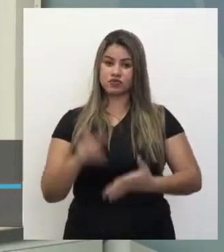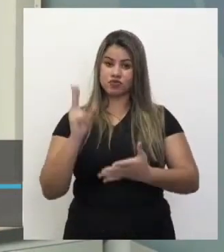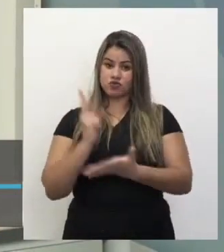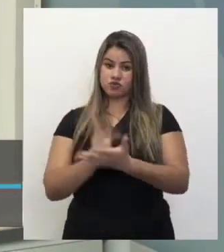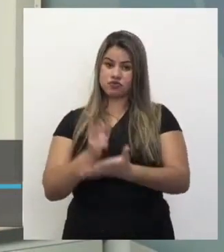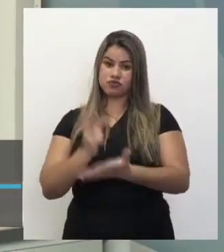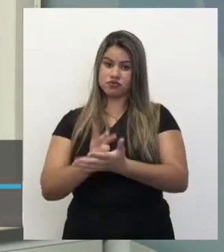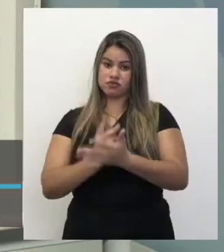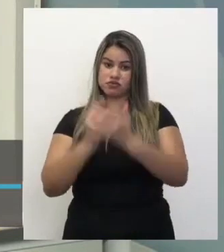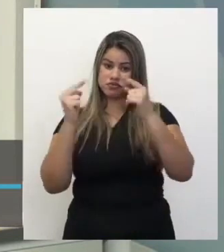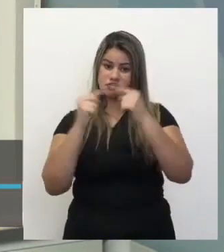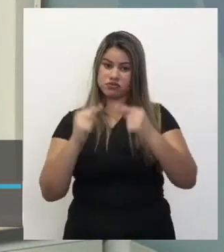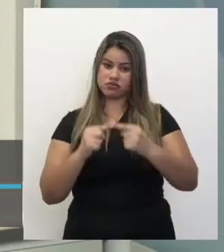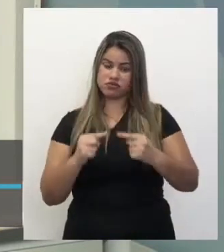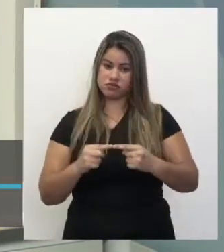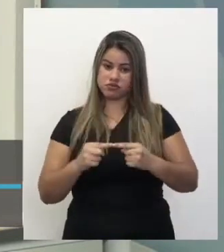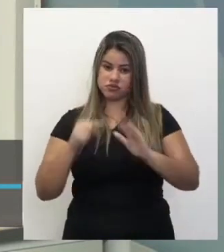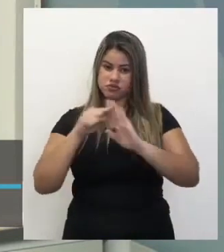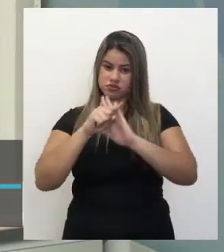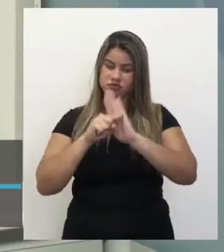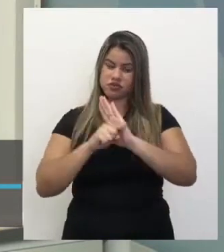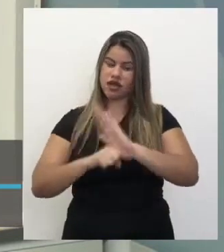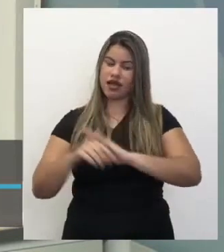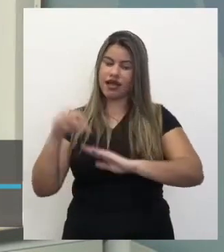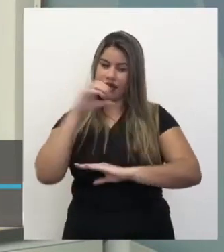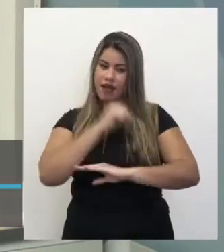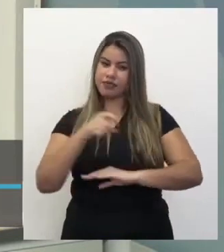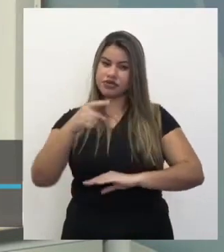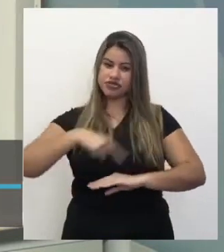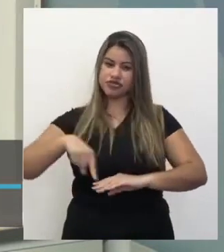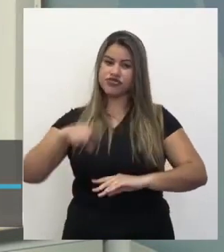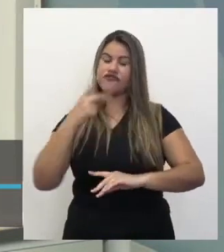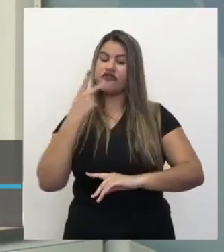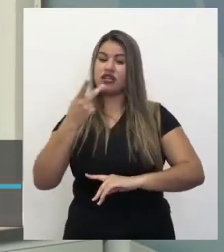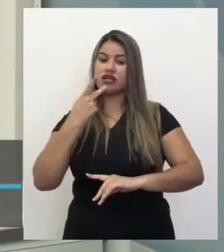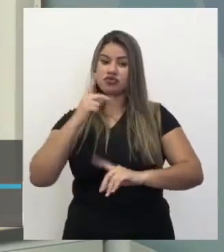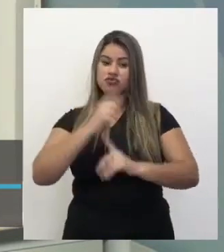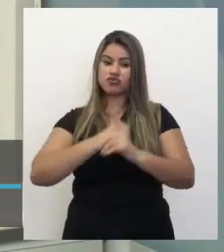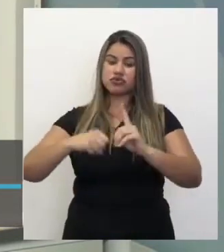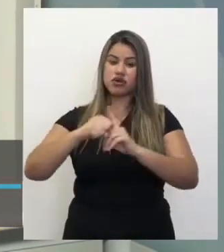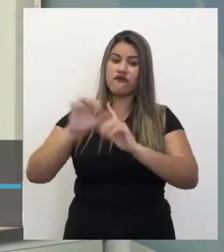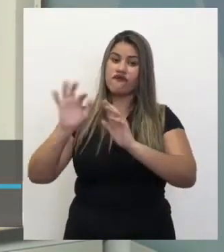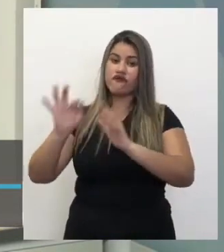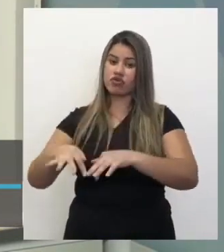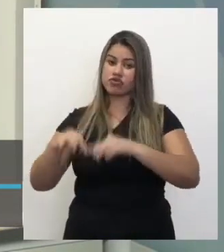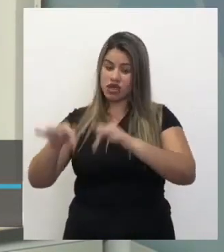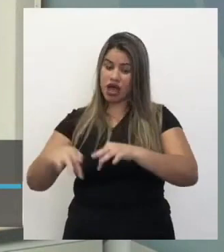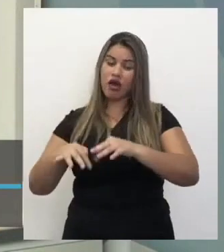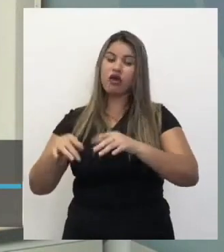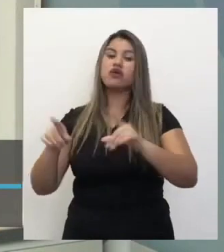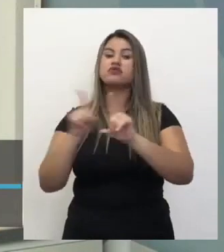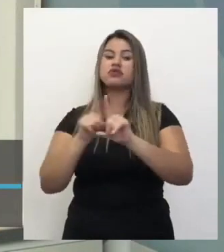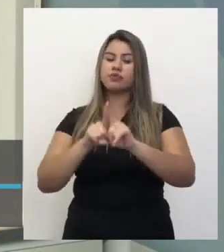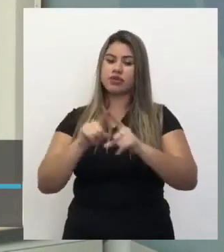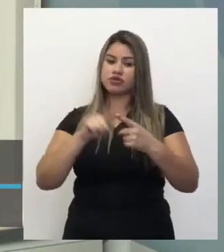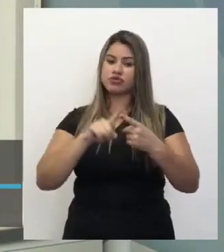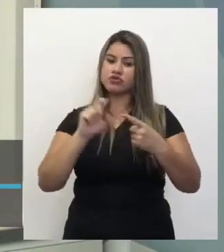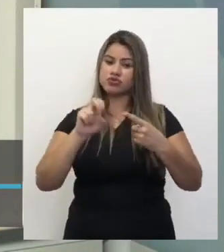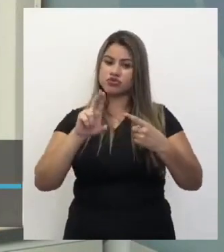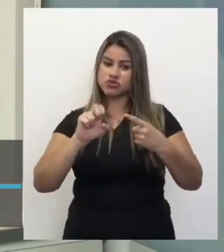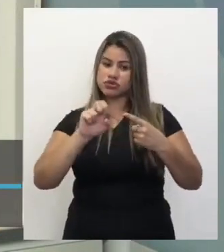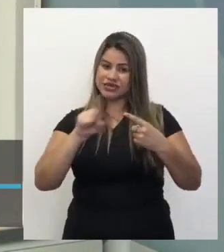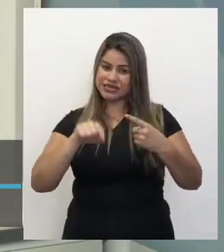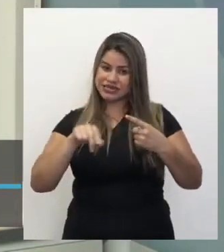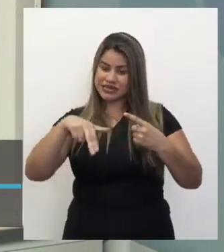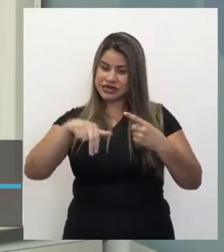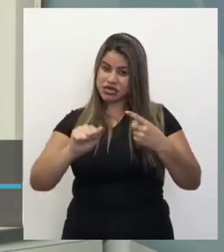guardando essa análise rápida que nós fizemos da sociedade feudal e lembrando dos conceitos de suzerania e vassalagem,